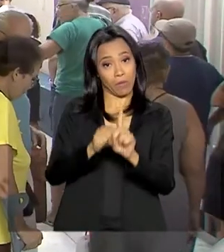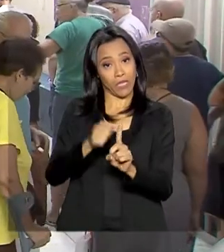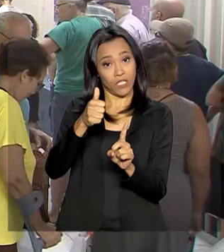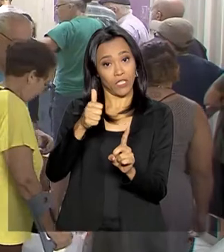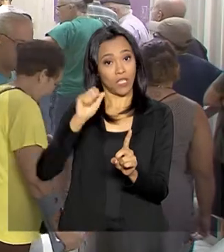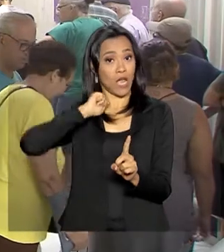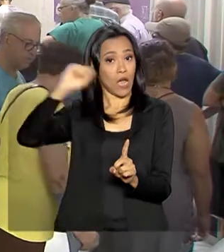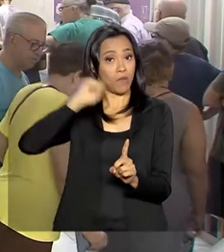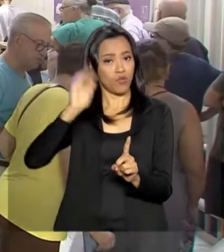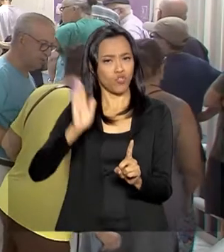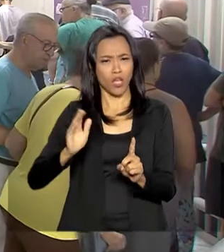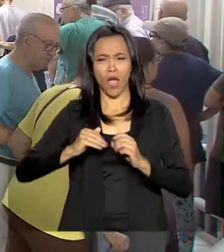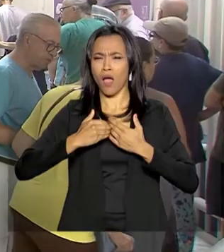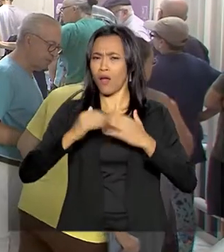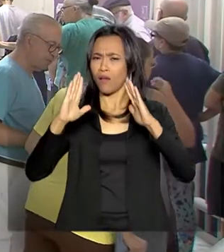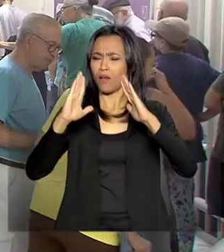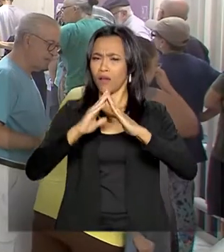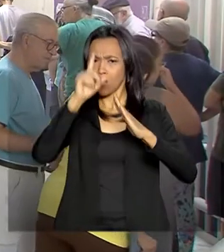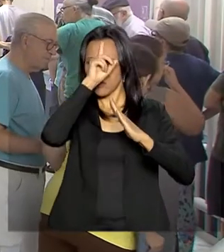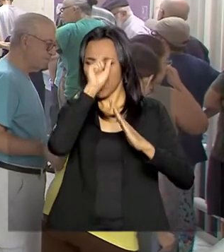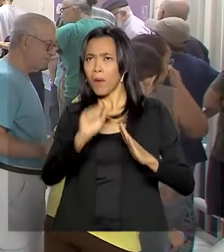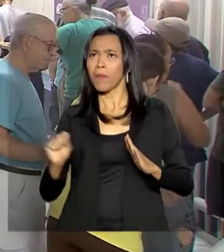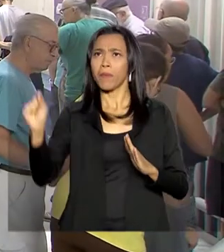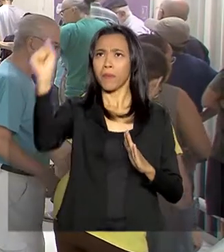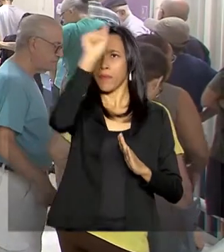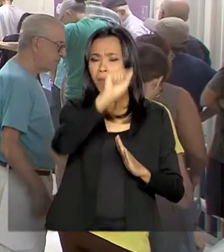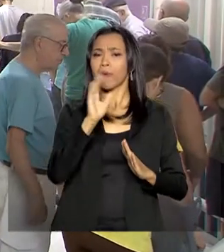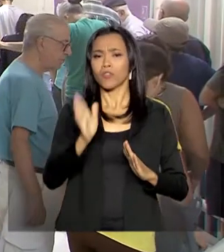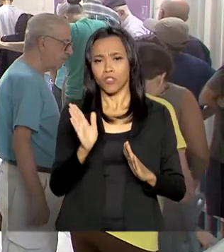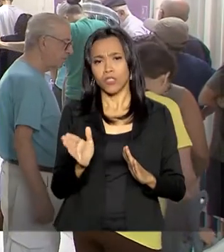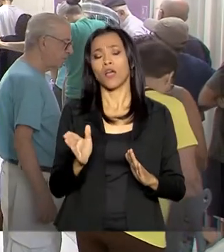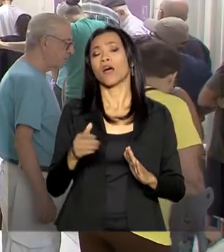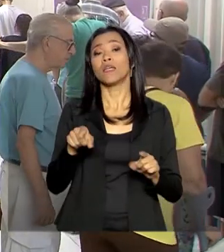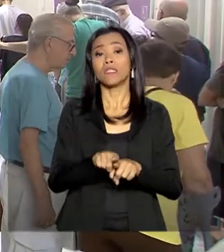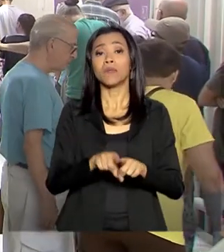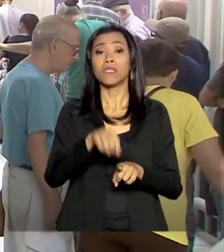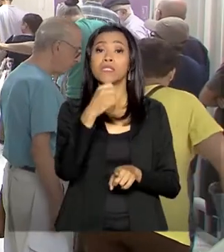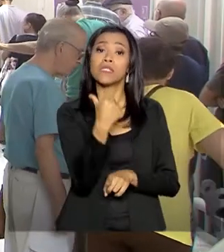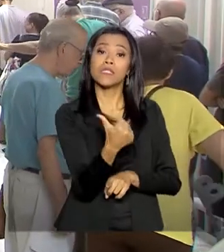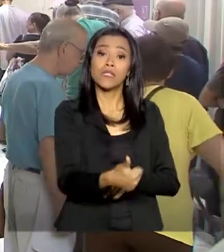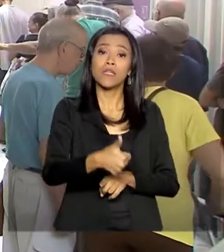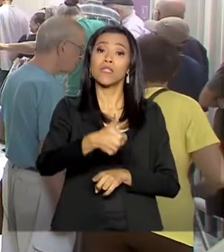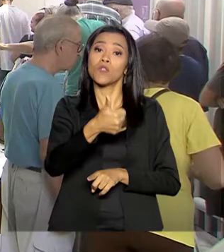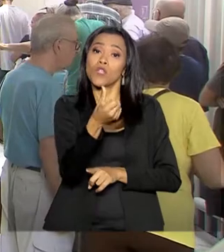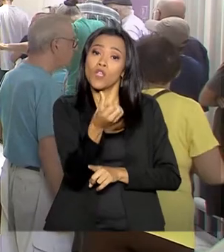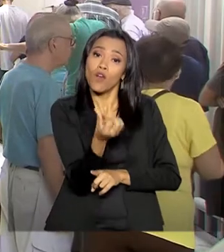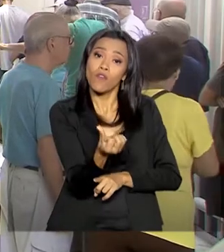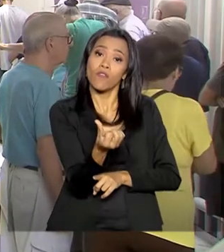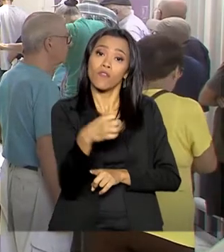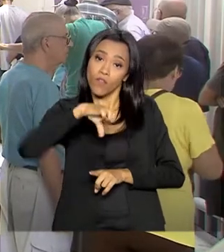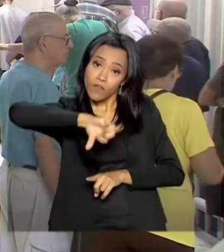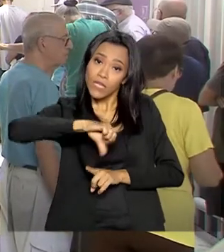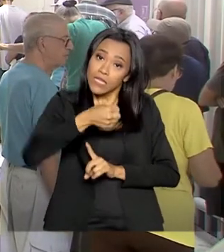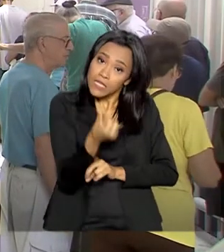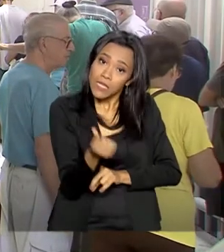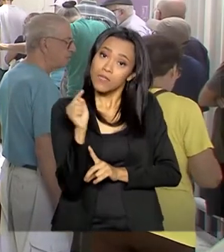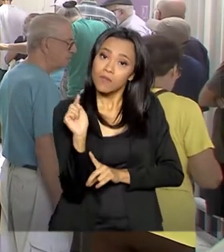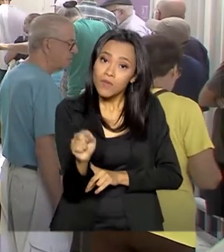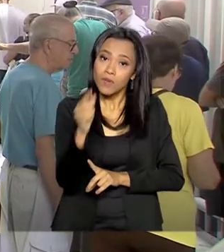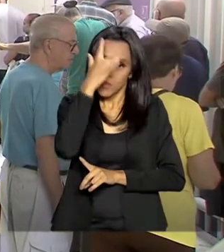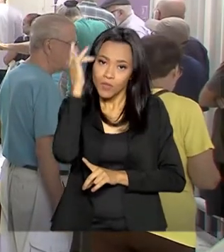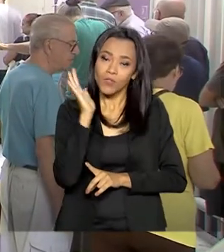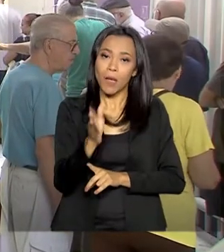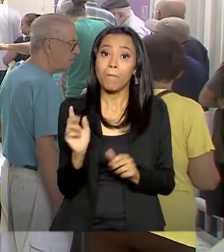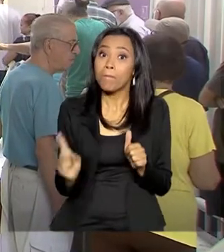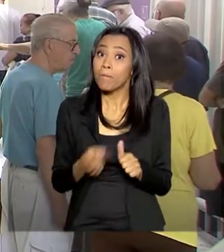mobilizados 28 mil postos de vacinação em todo o país e 196 mil pessoas. Num primeiro momento, foram priorizados os atendimentos